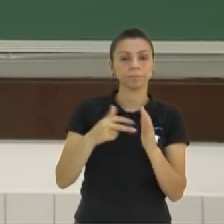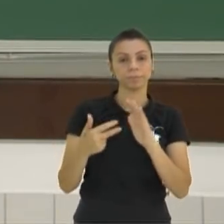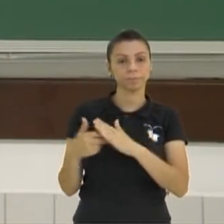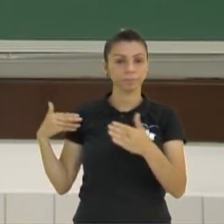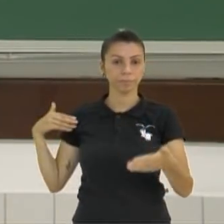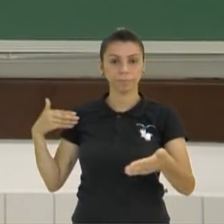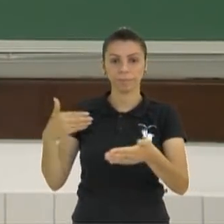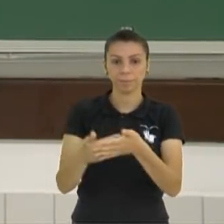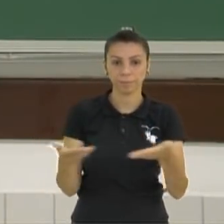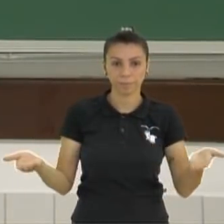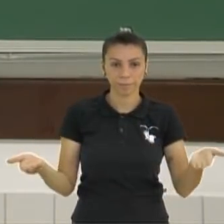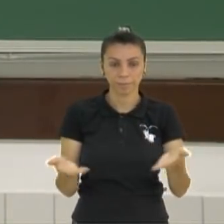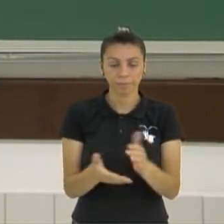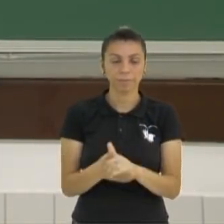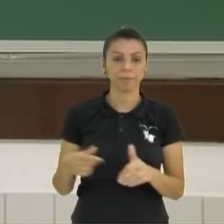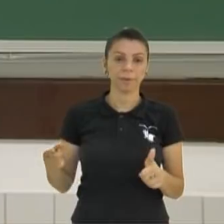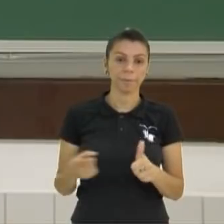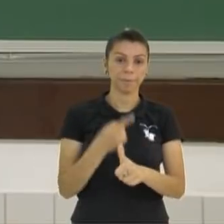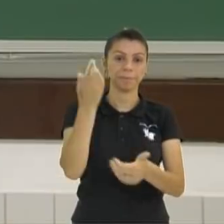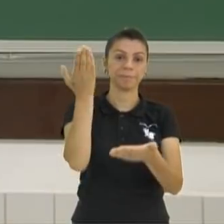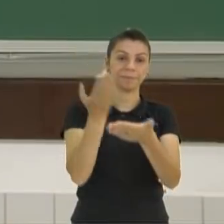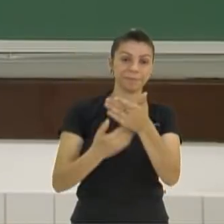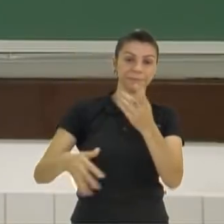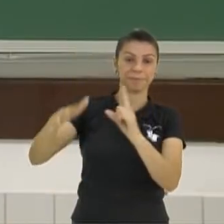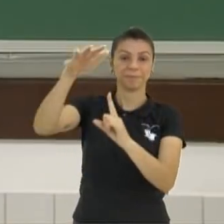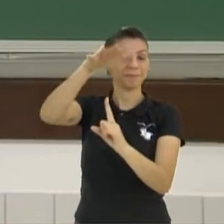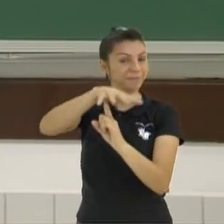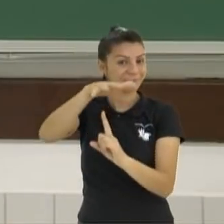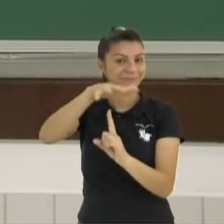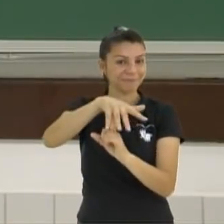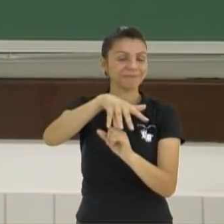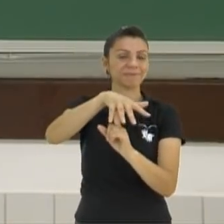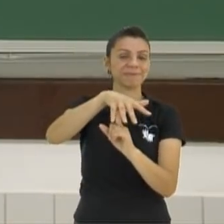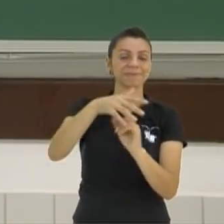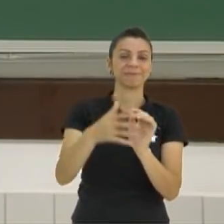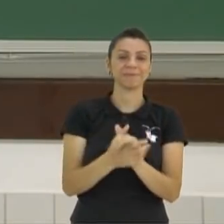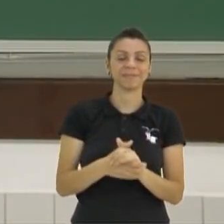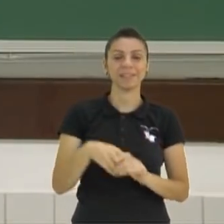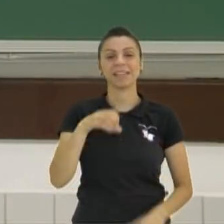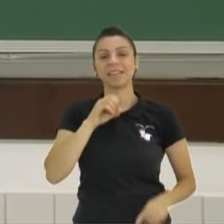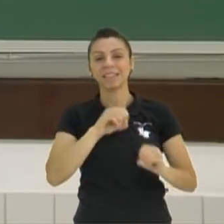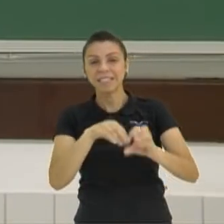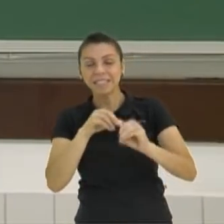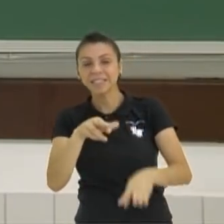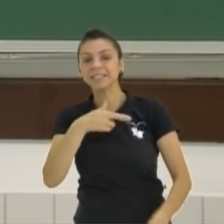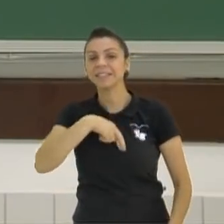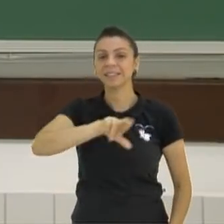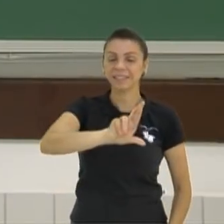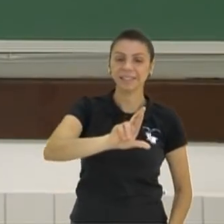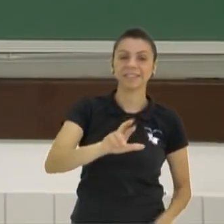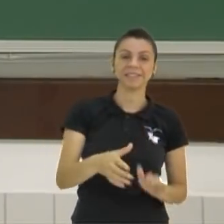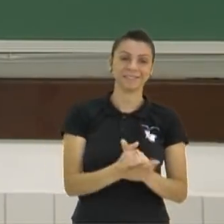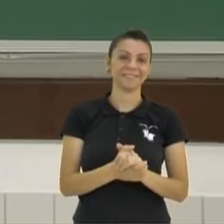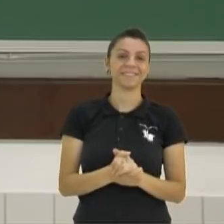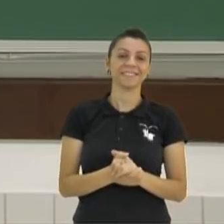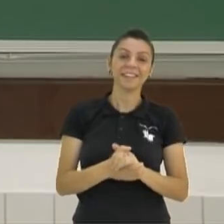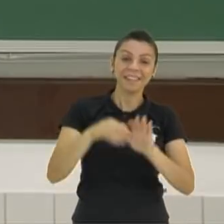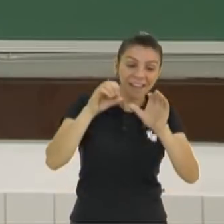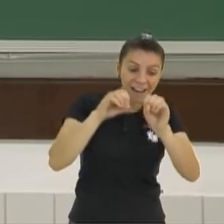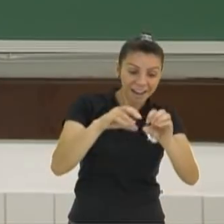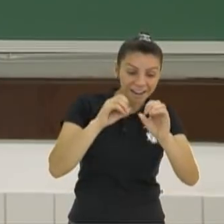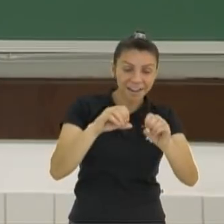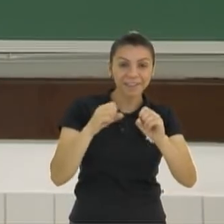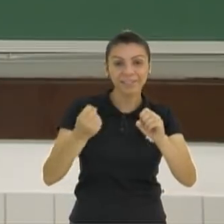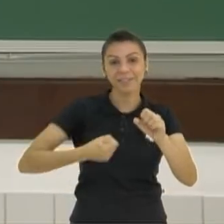gente aprendeu na primeira aula da Aula Paraná de Ensino Religioso, nossa aula número 1 sobre